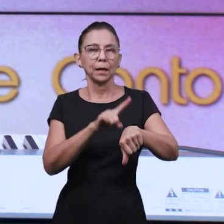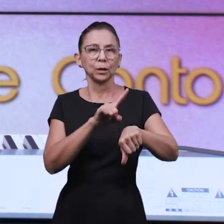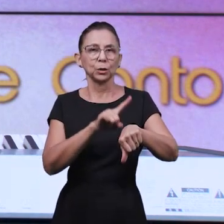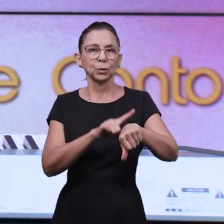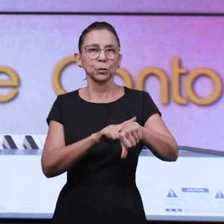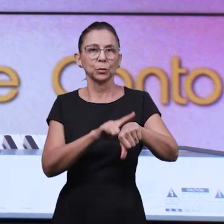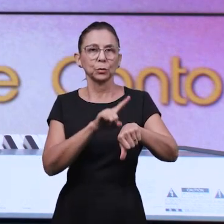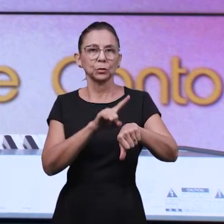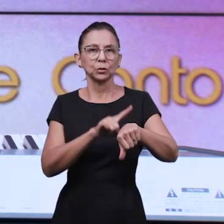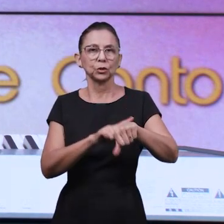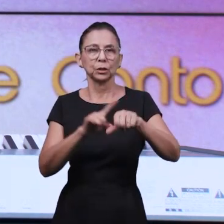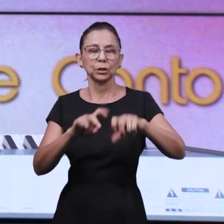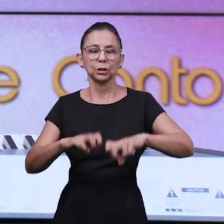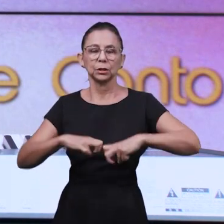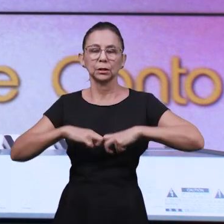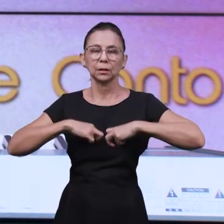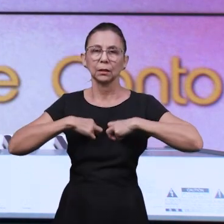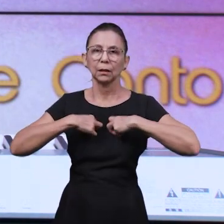hora de